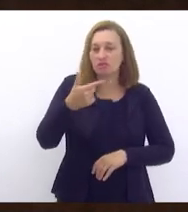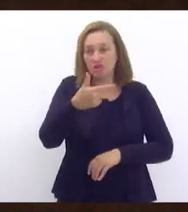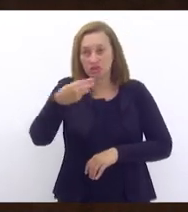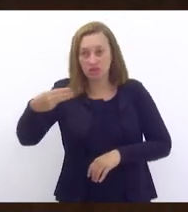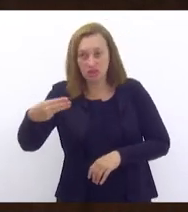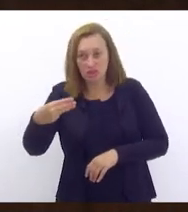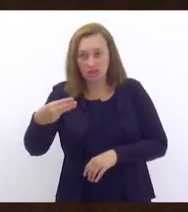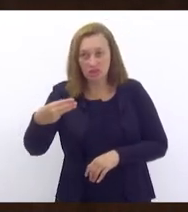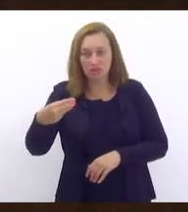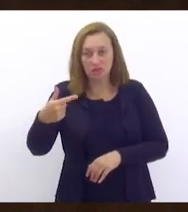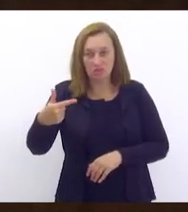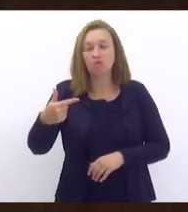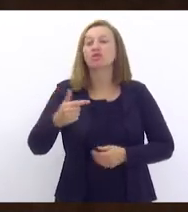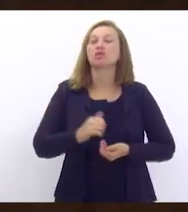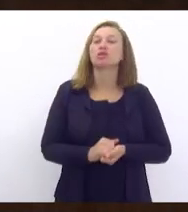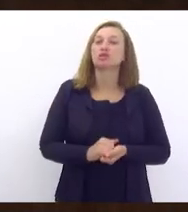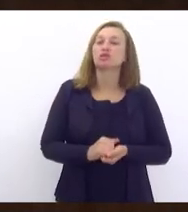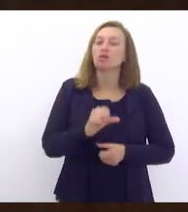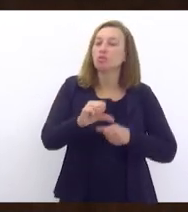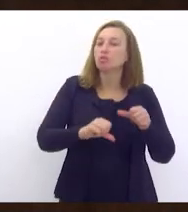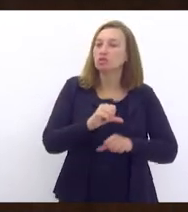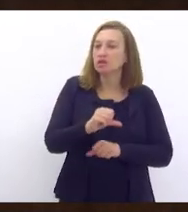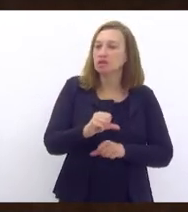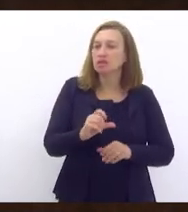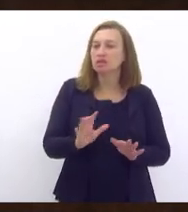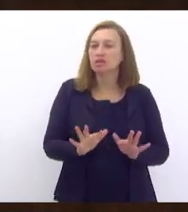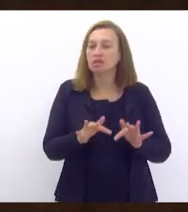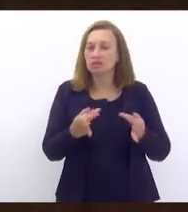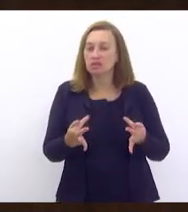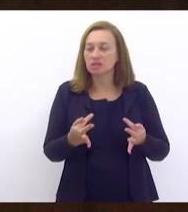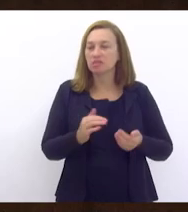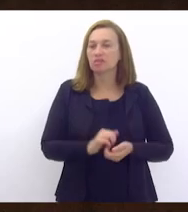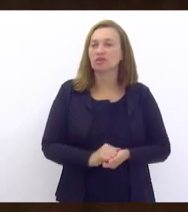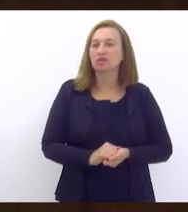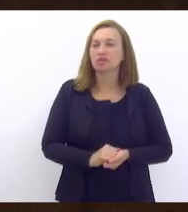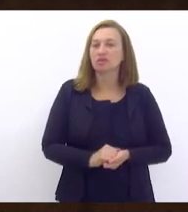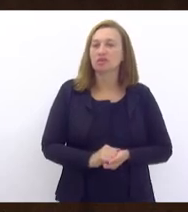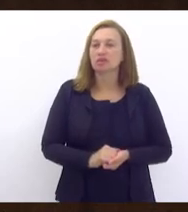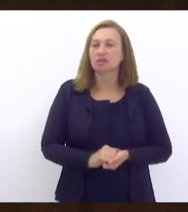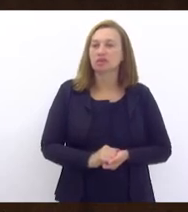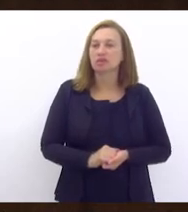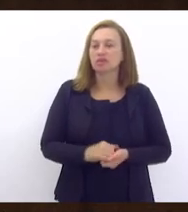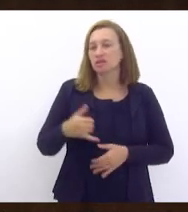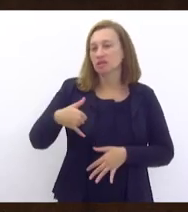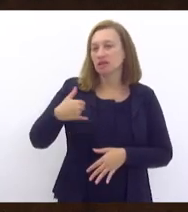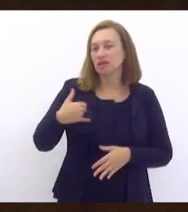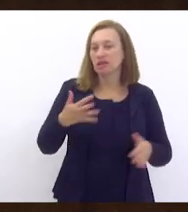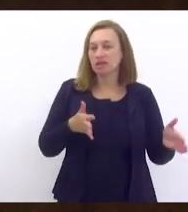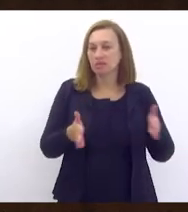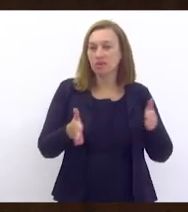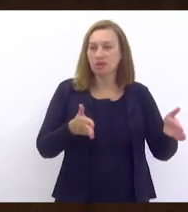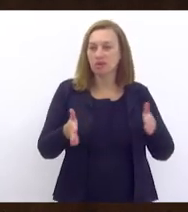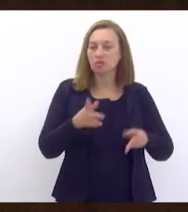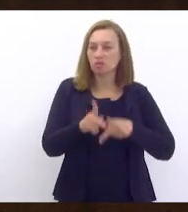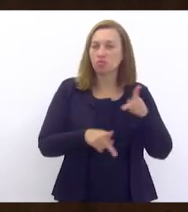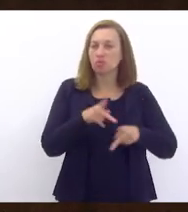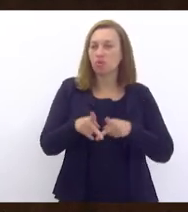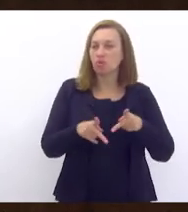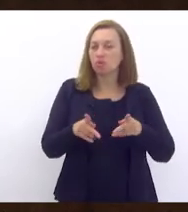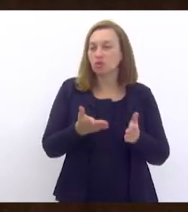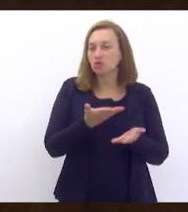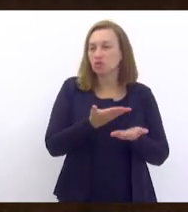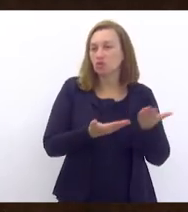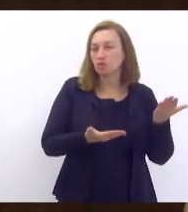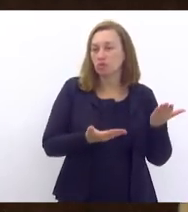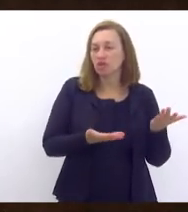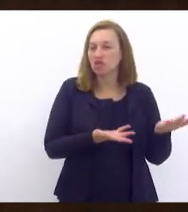censo apontou mudanças significativas na nossa pirâmide etária aqui da população brasileira, com uma queda do número